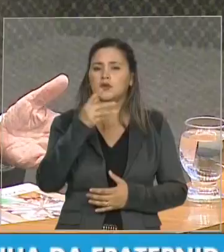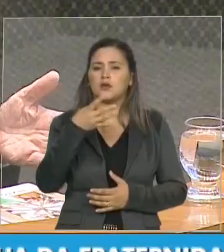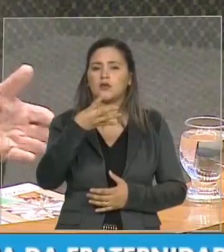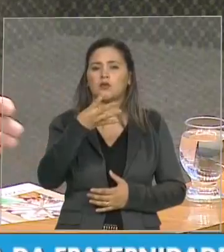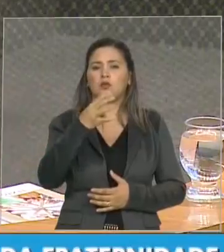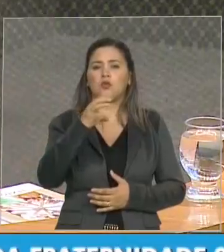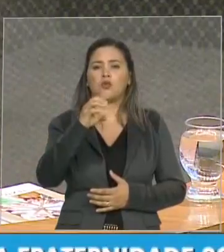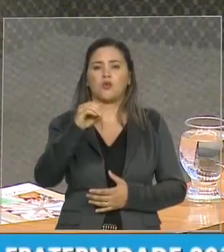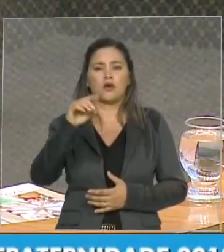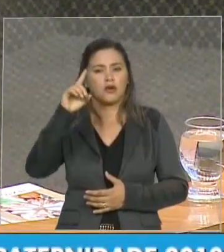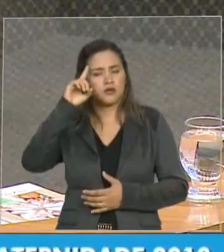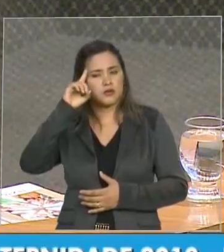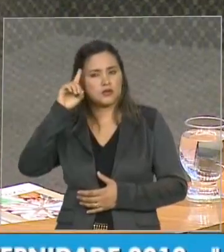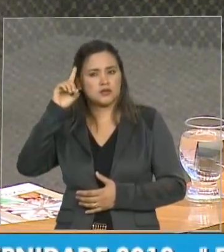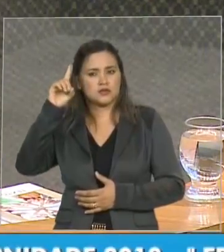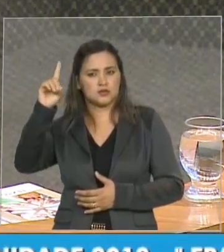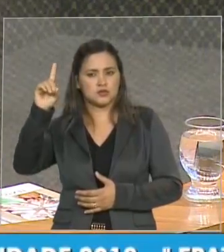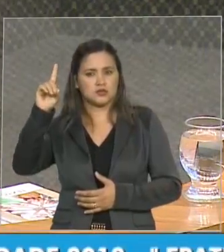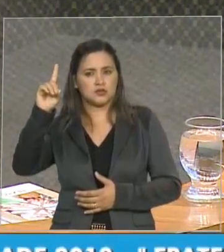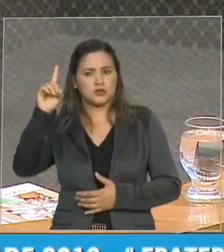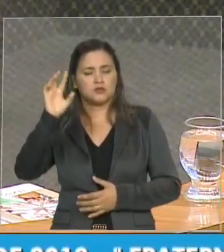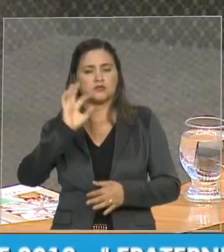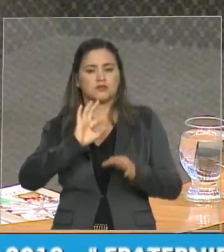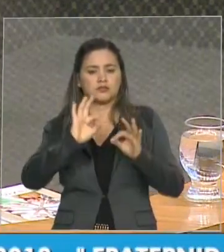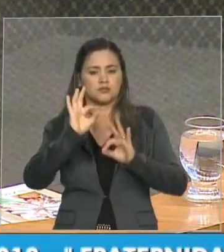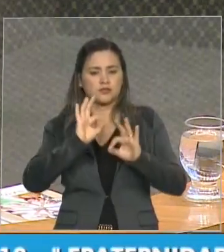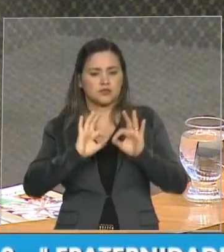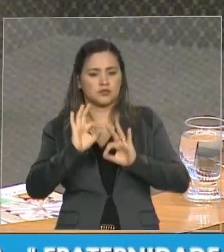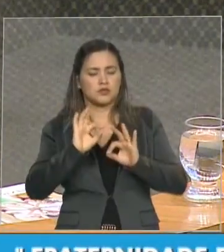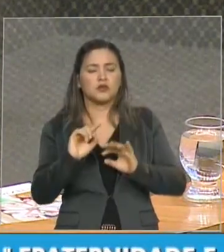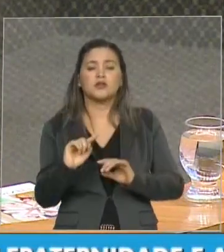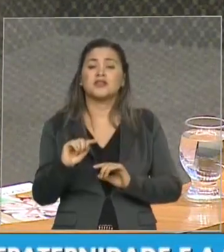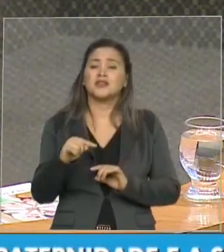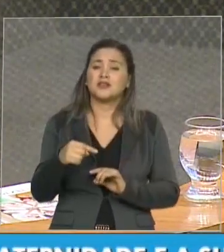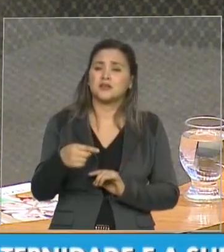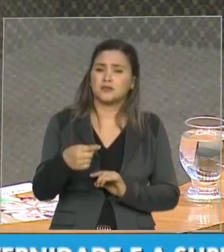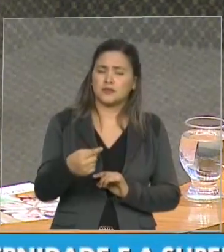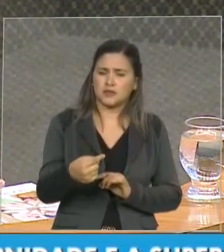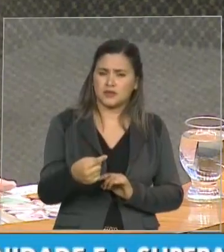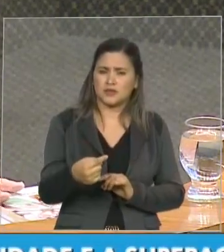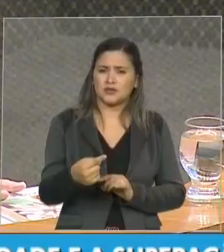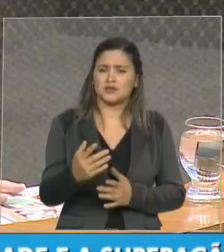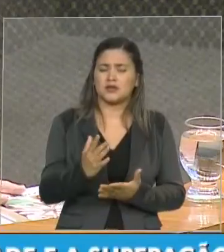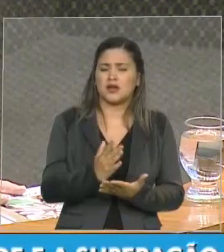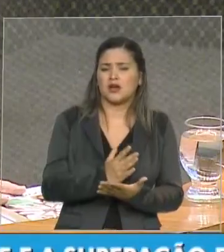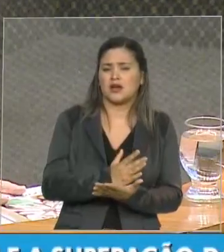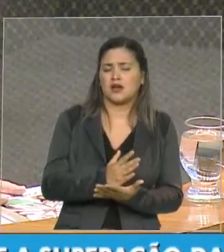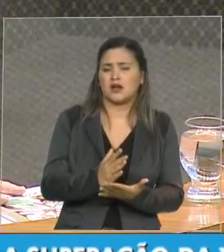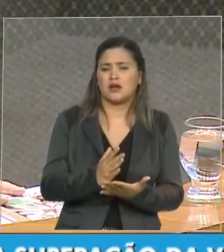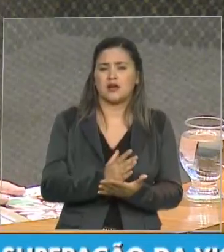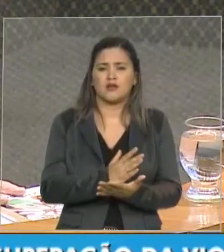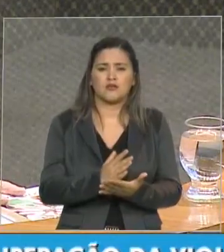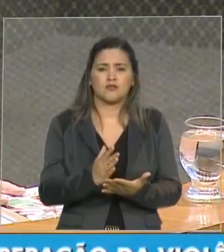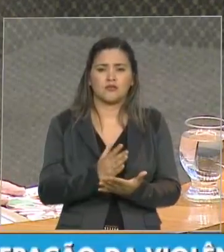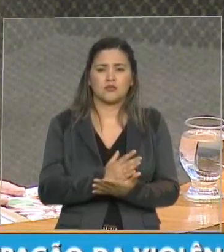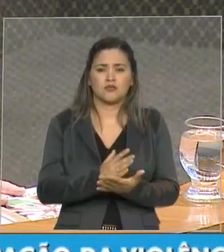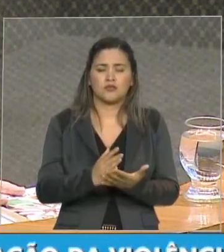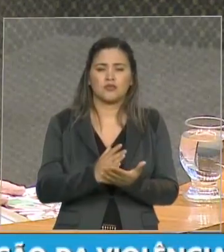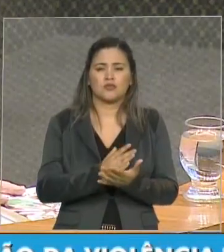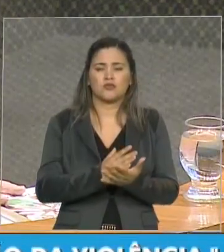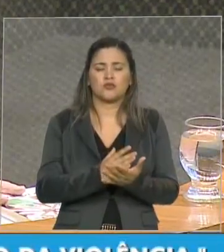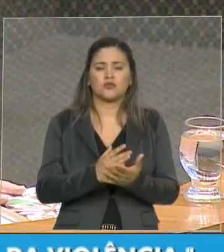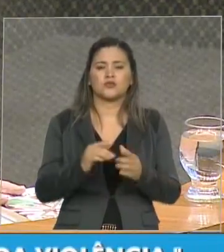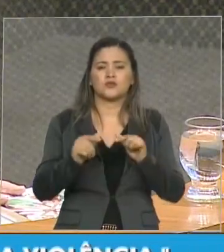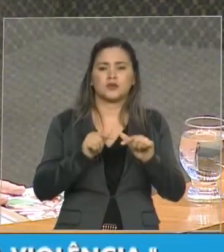naturalmente, e depois continuada por algumas ações. Eu gostaria aqui, concluindo a minha fala, de